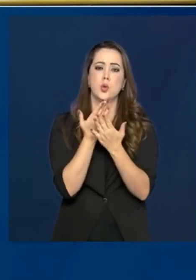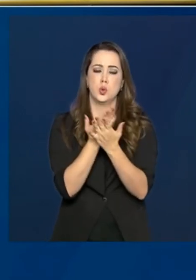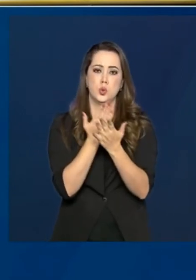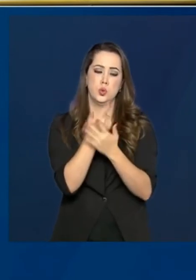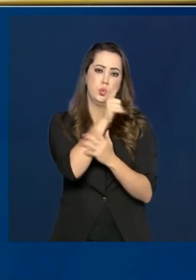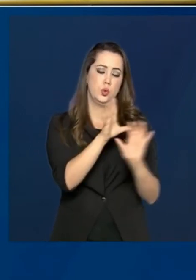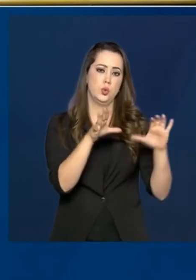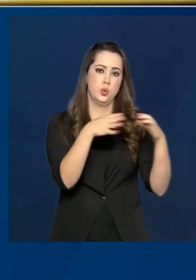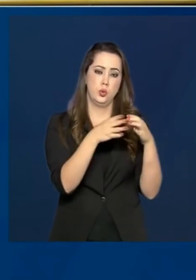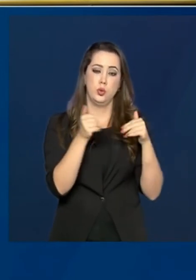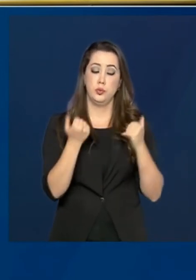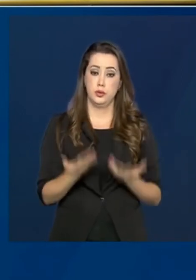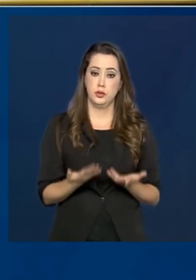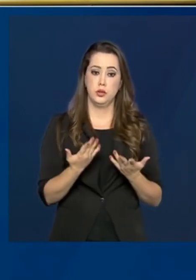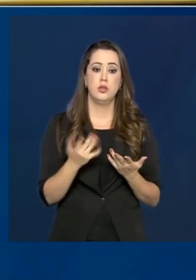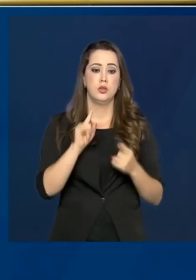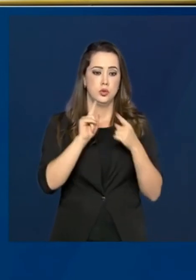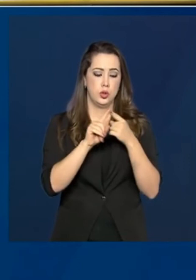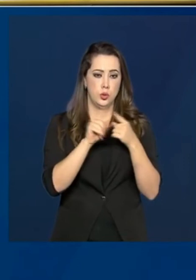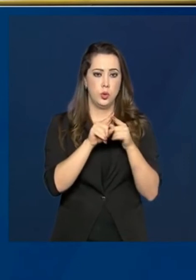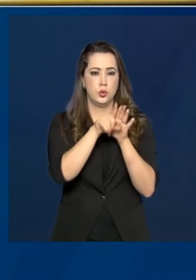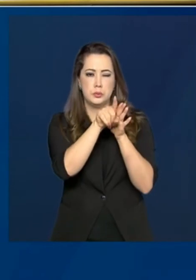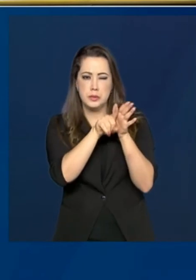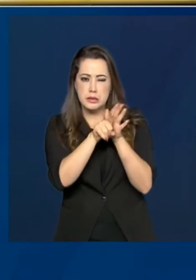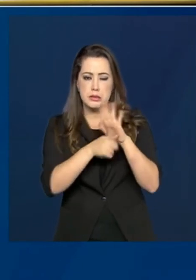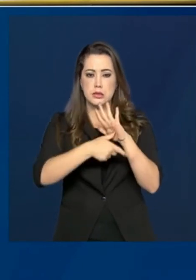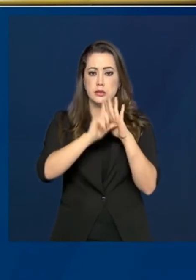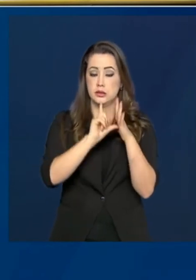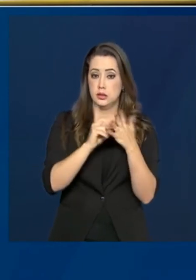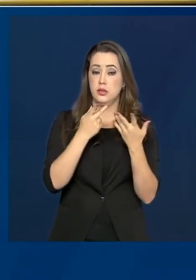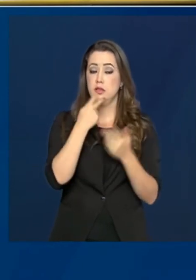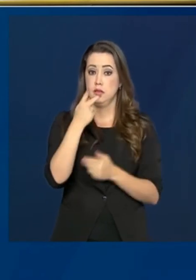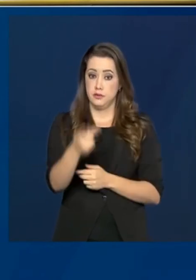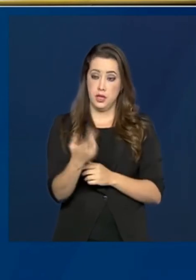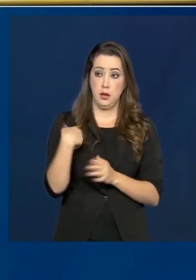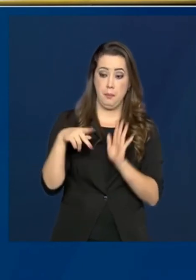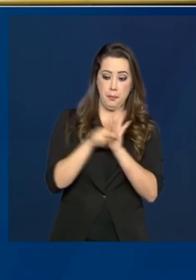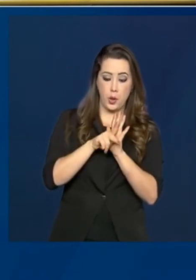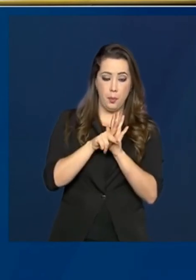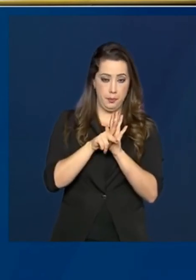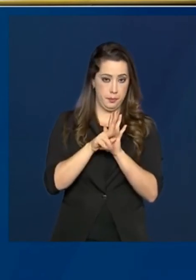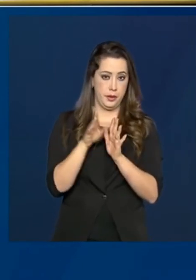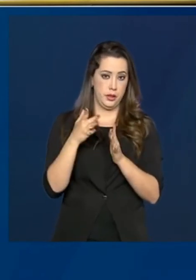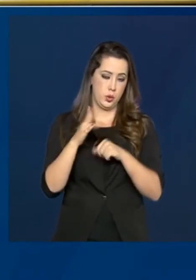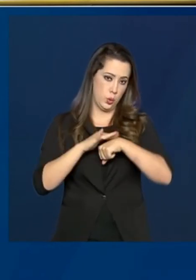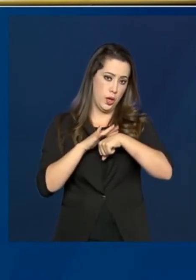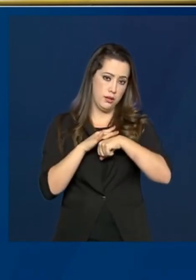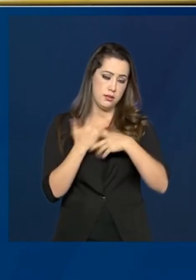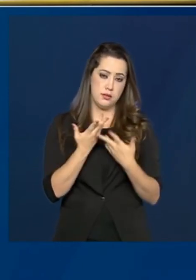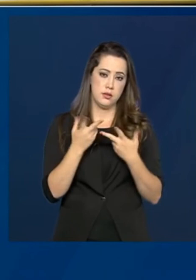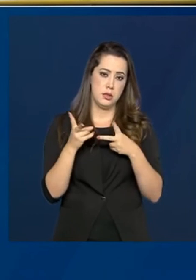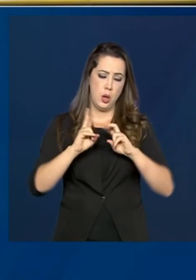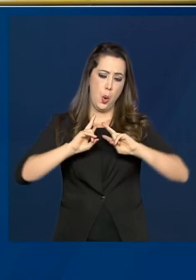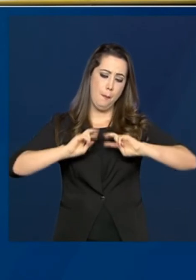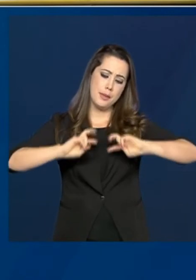Então, quanto aos relatos de diagnósticos prévios e autorrelato no inventário de breves sintomas sobre a percepção da sua